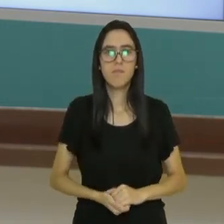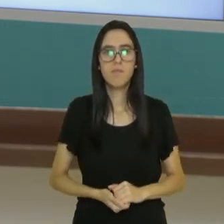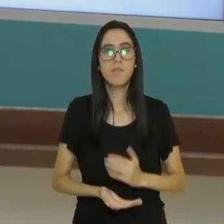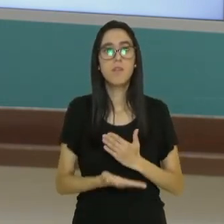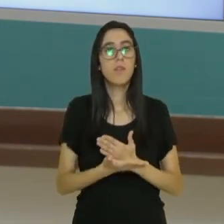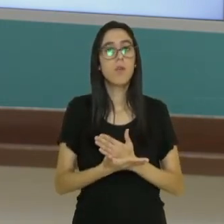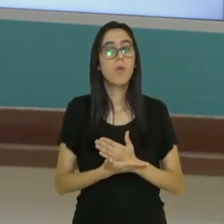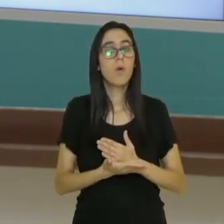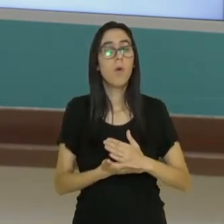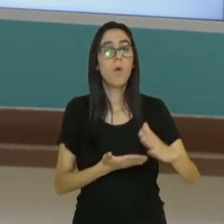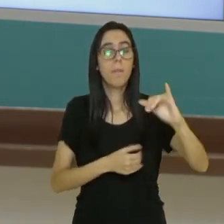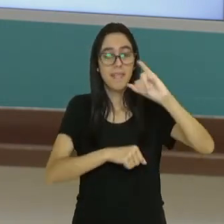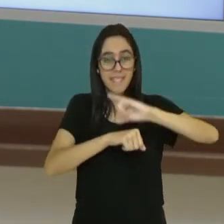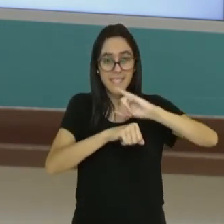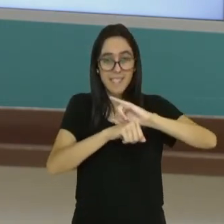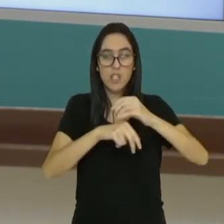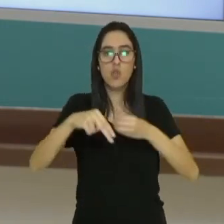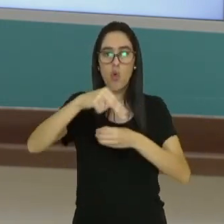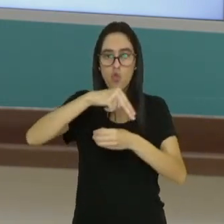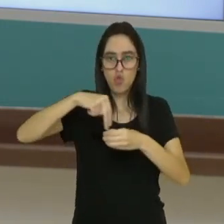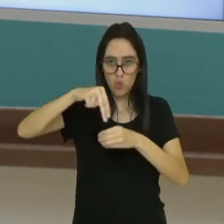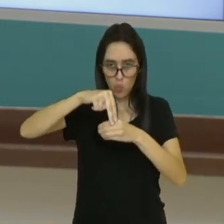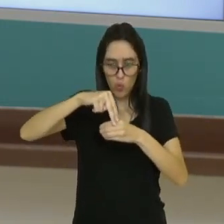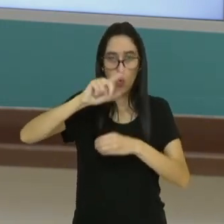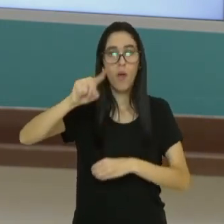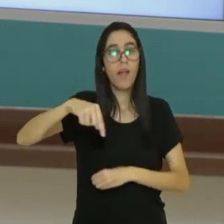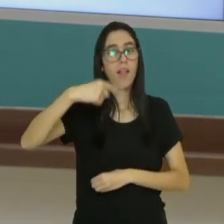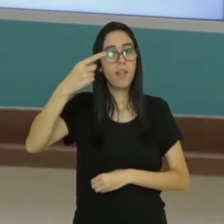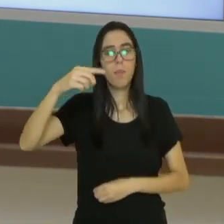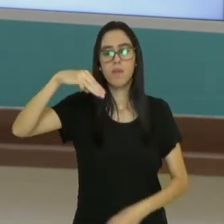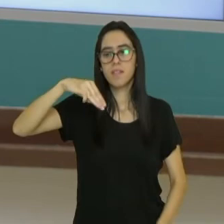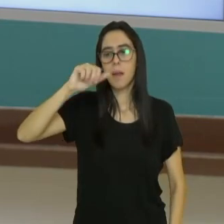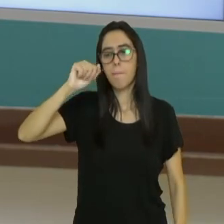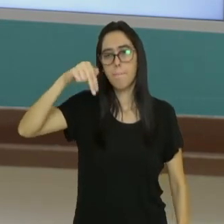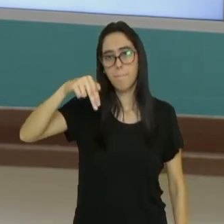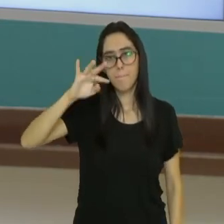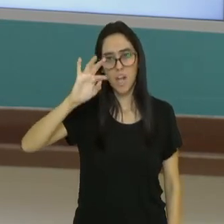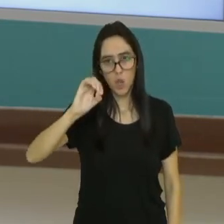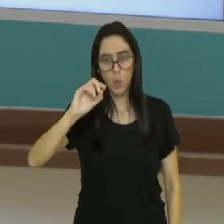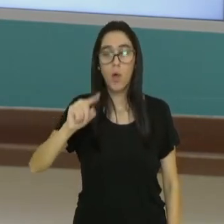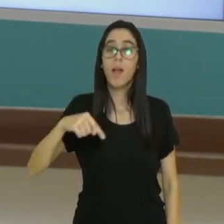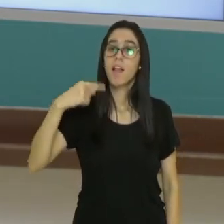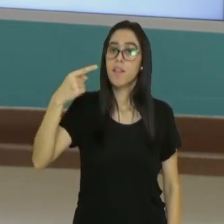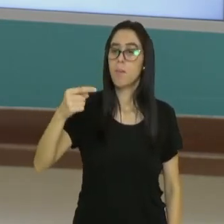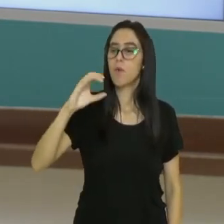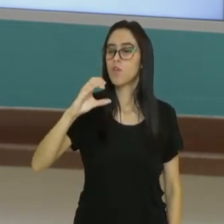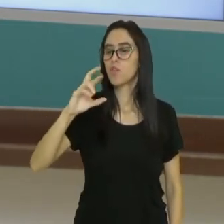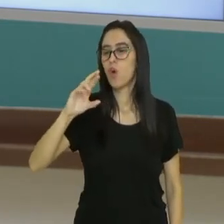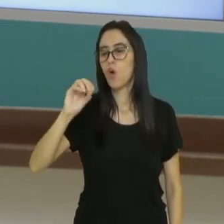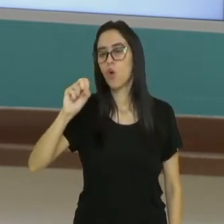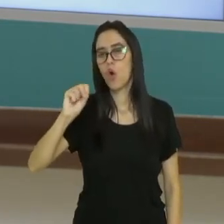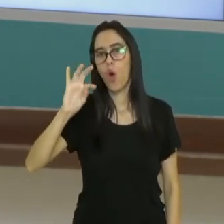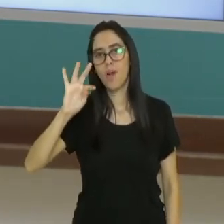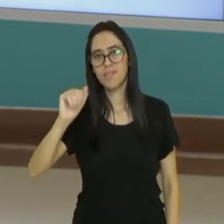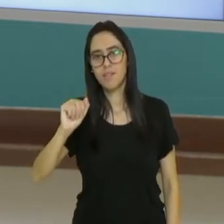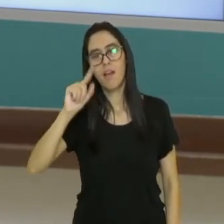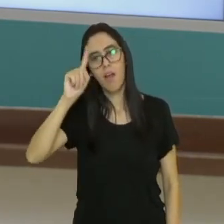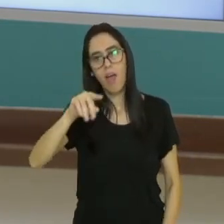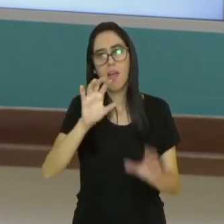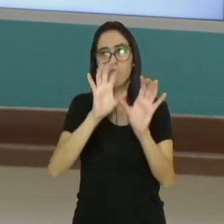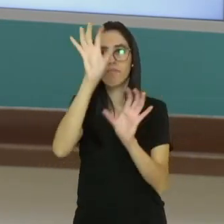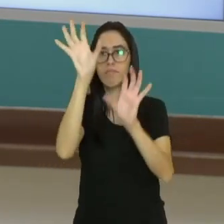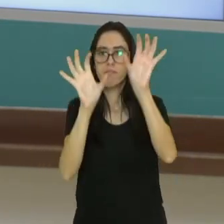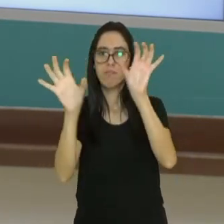mais central, que é o núcleo, aí nós vamos ter o manto e a crosta, que é onde estão os